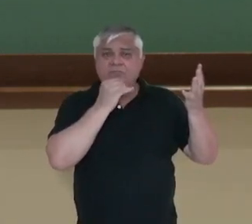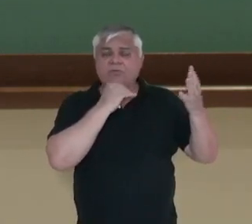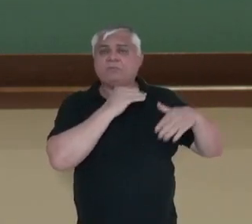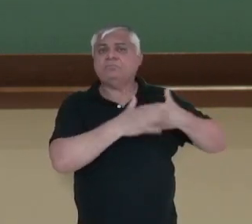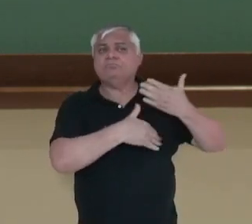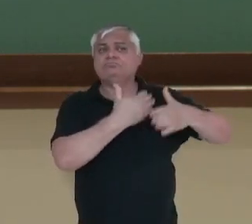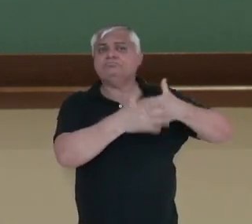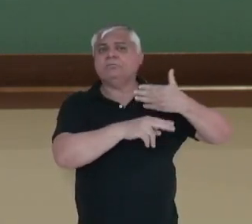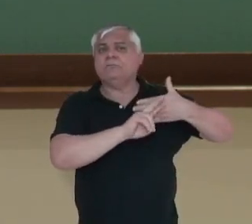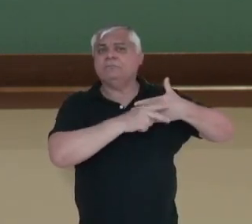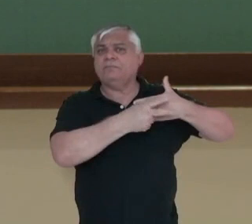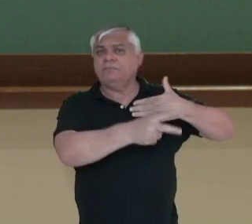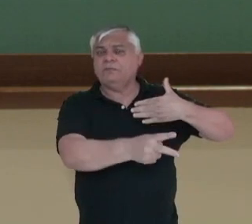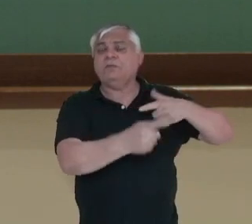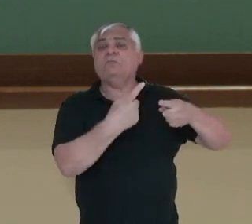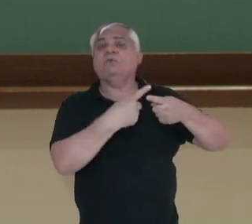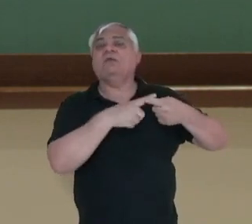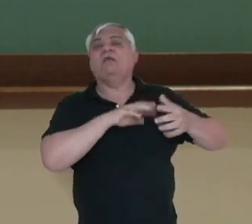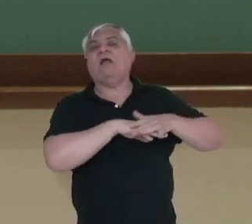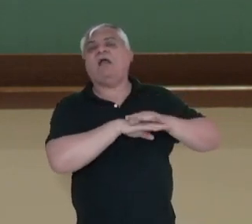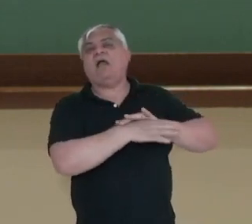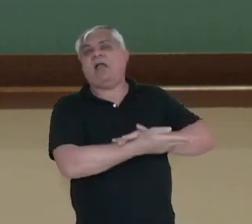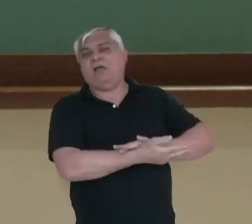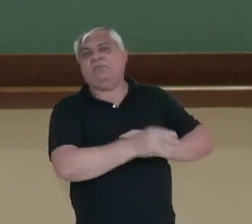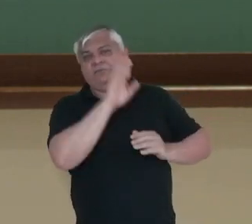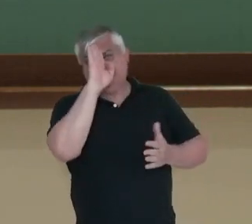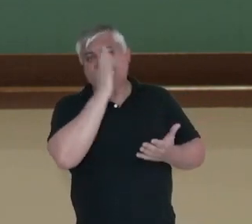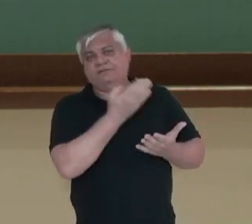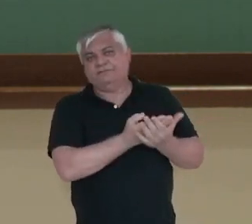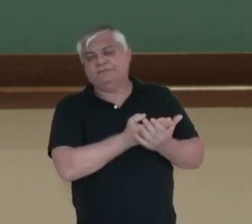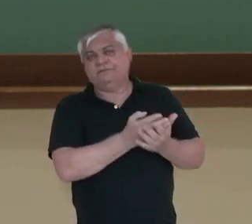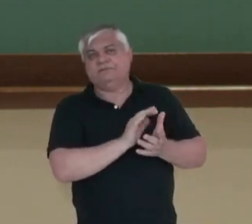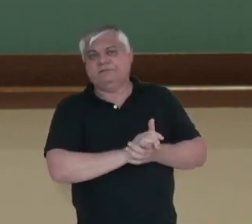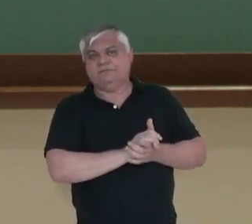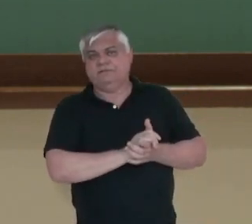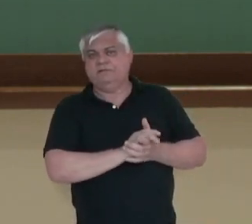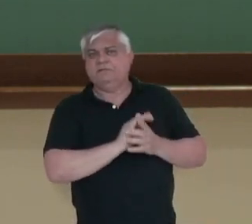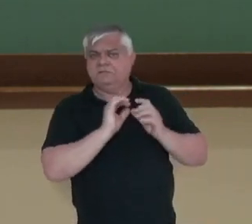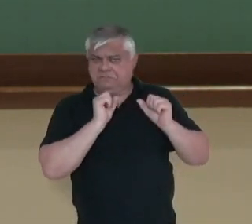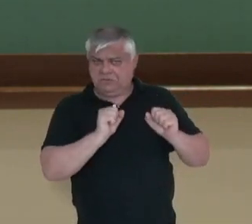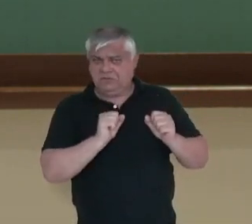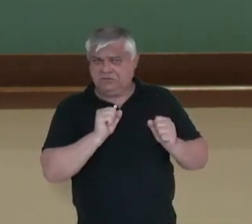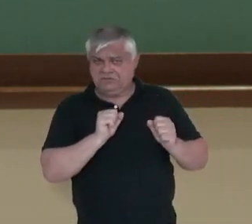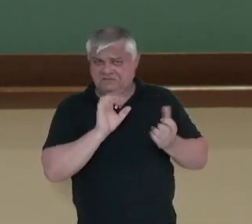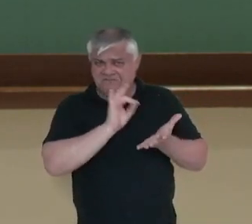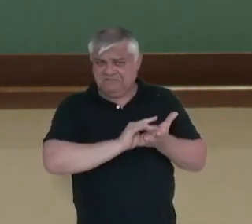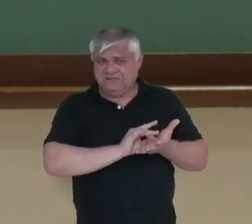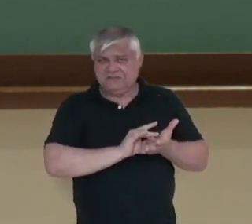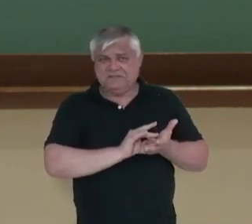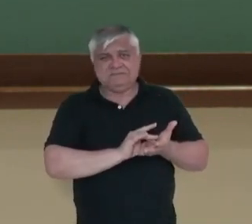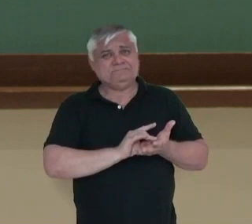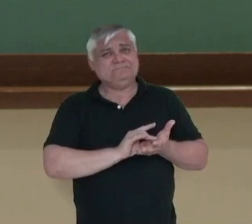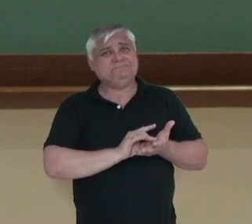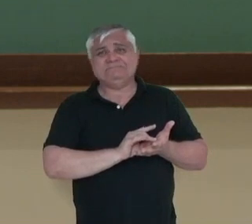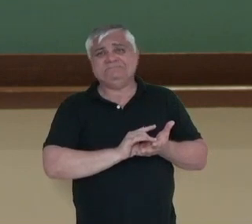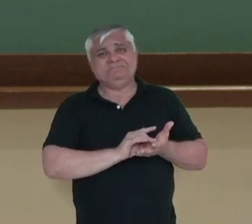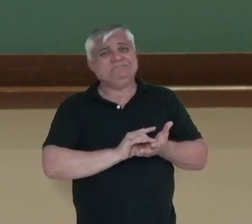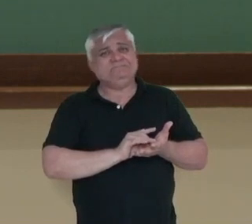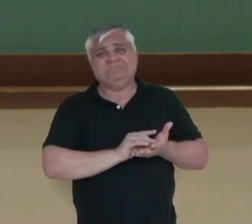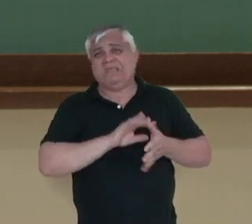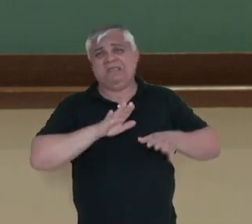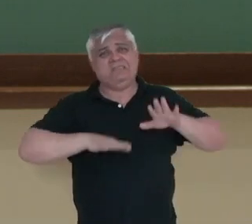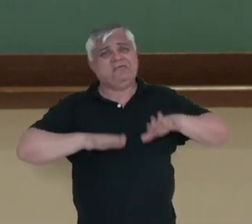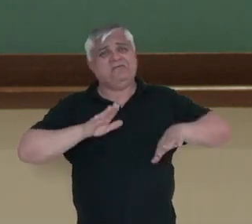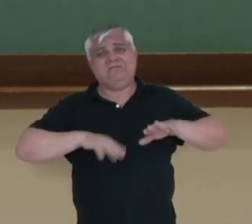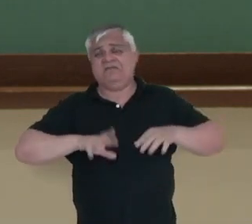efeito por força do hábito, da crença. Não que isso vá acontecer de fato. Isso seria apenas uma